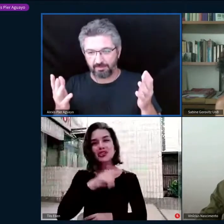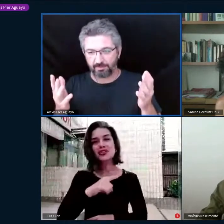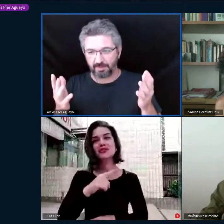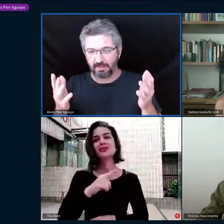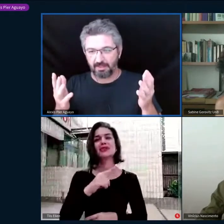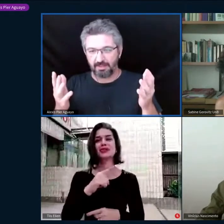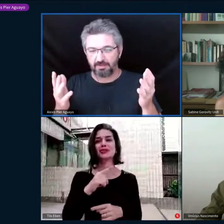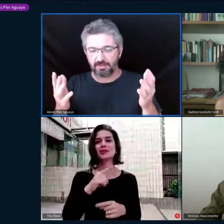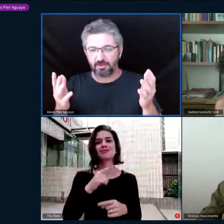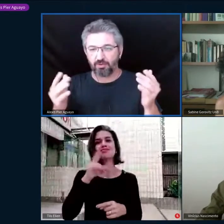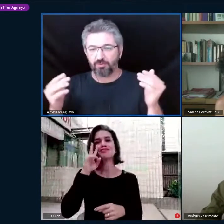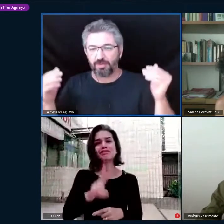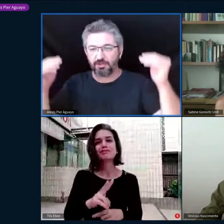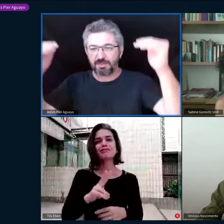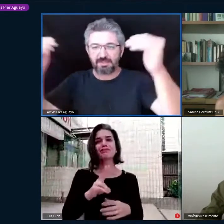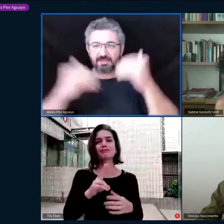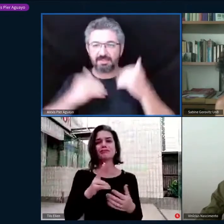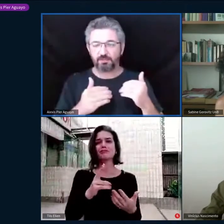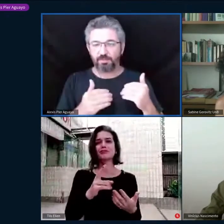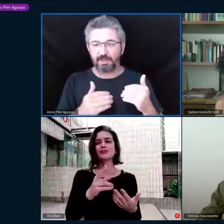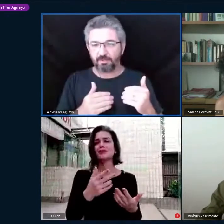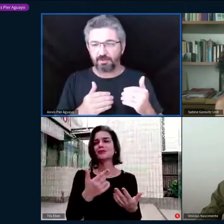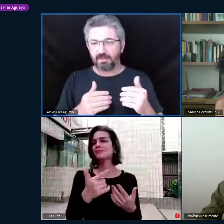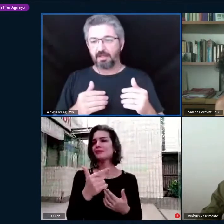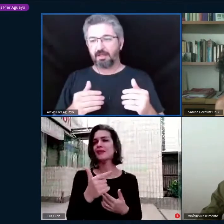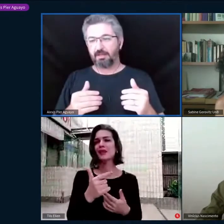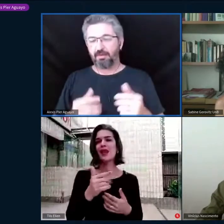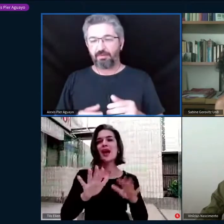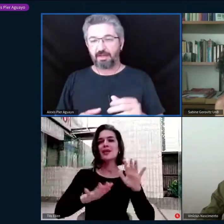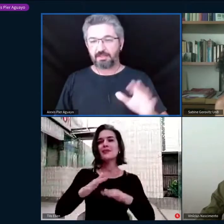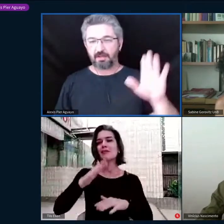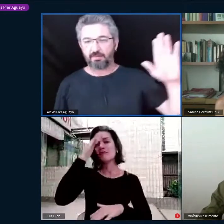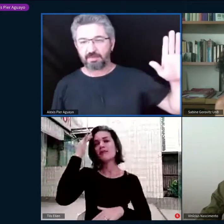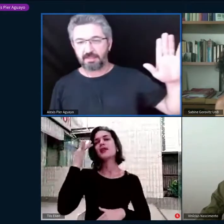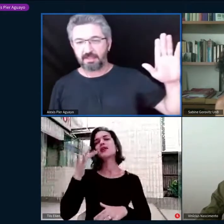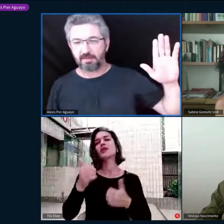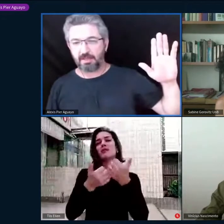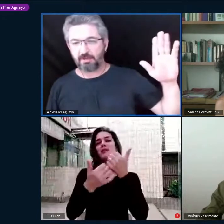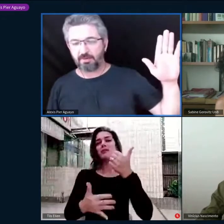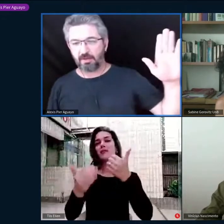acesso a isso. Isso é só quando vem de uma instância superior que